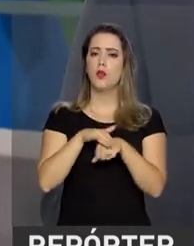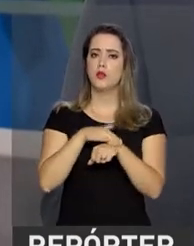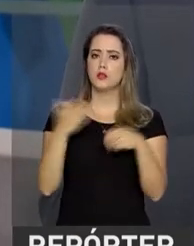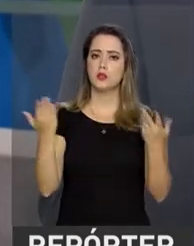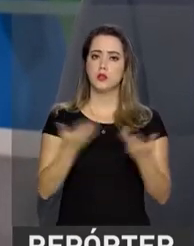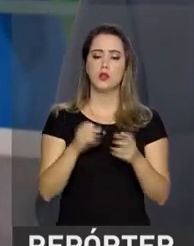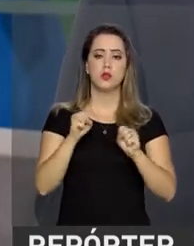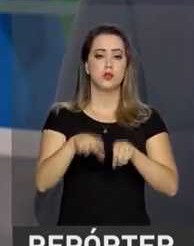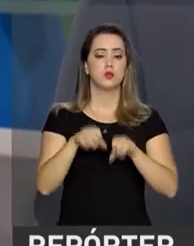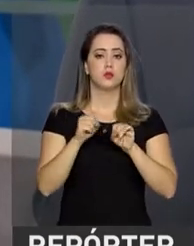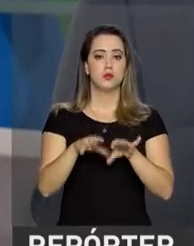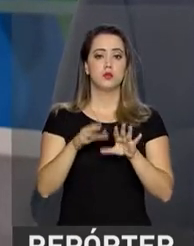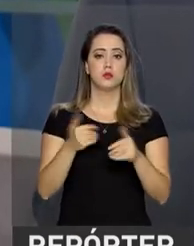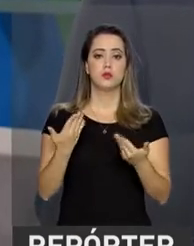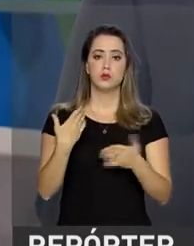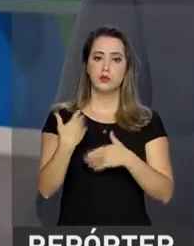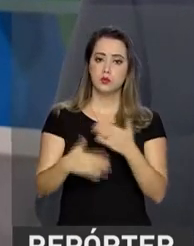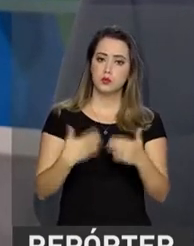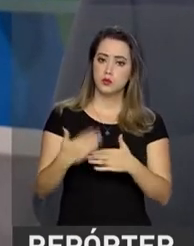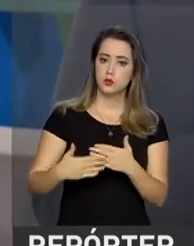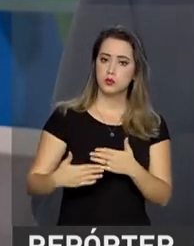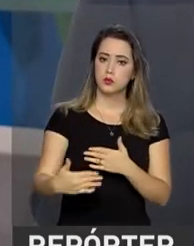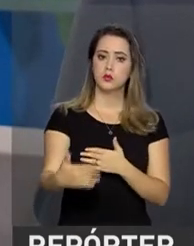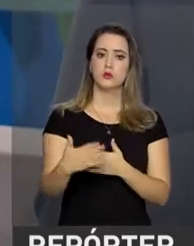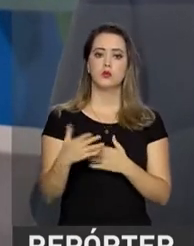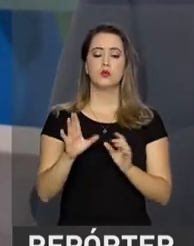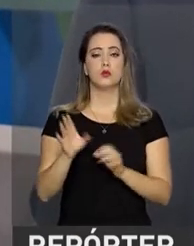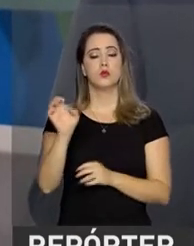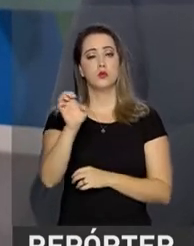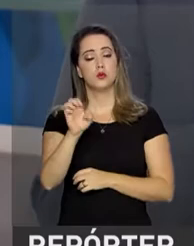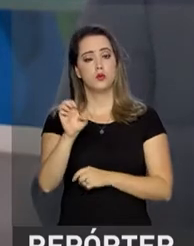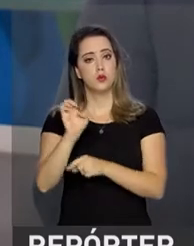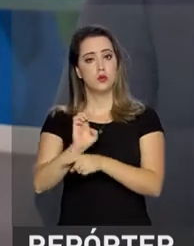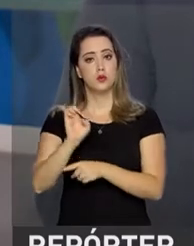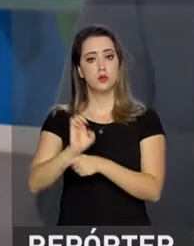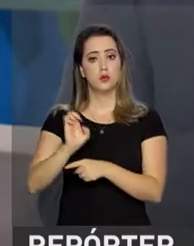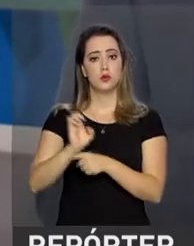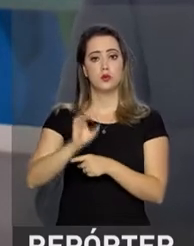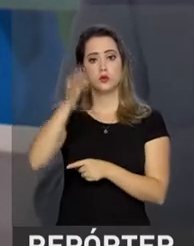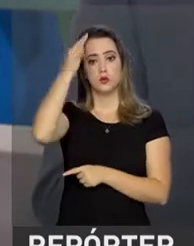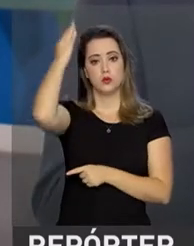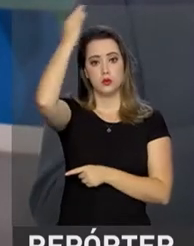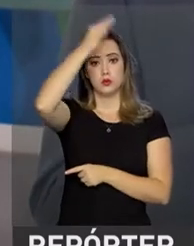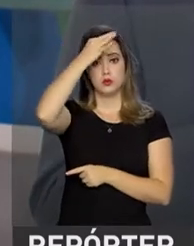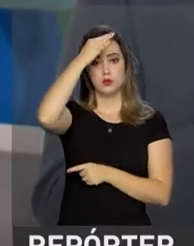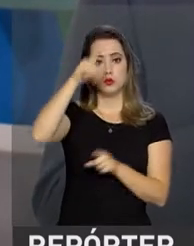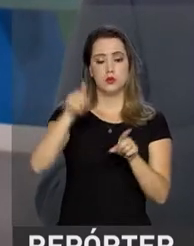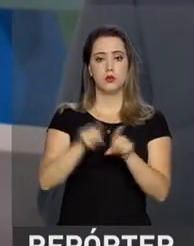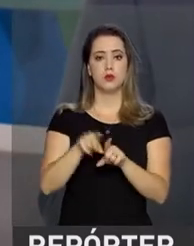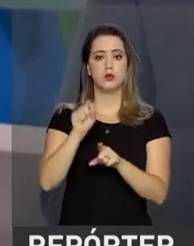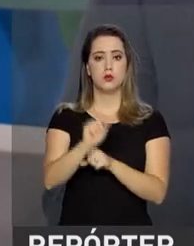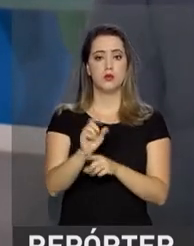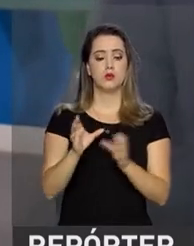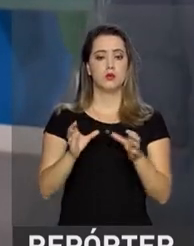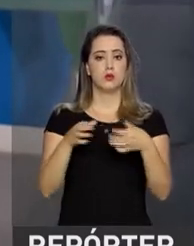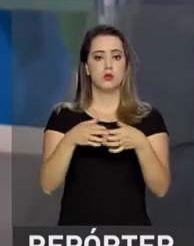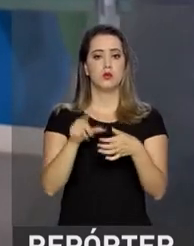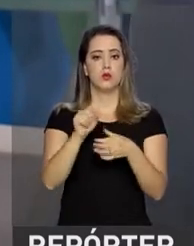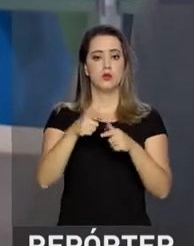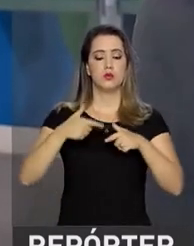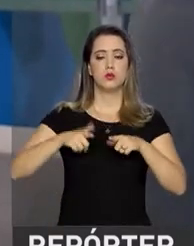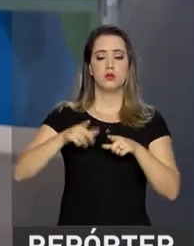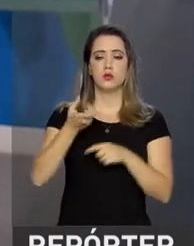área educacional que estão sendo desenvolvidos no estado e que renderam ao Estado e a ele a Ordem Nacional do Mérito